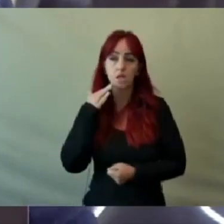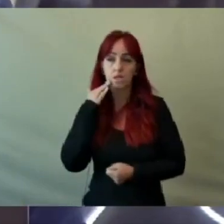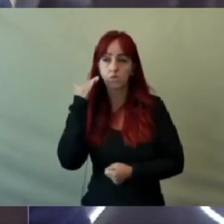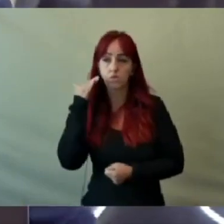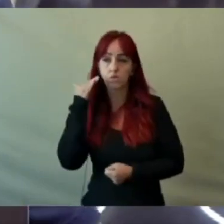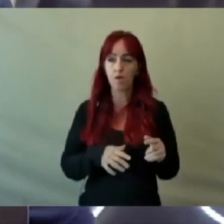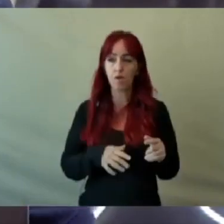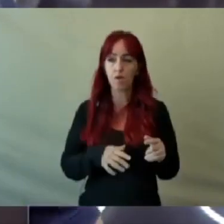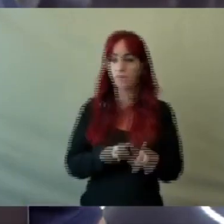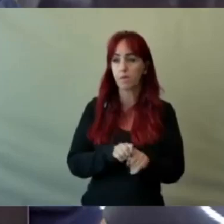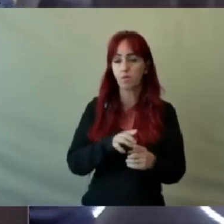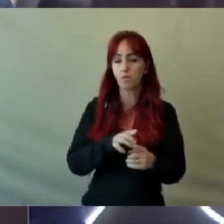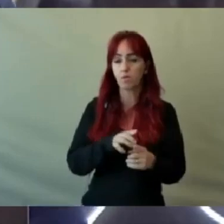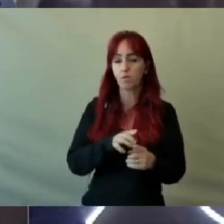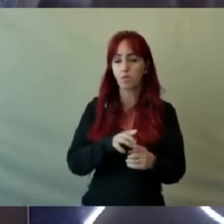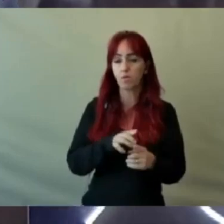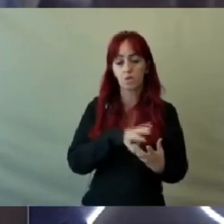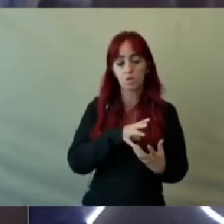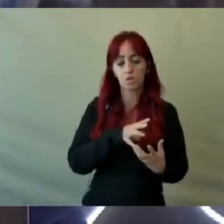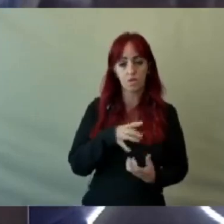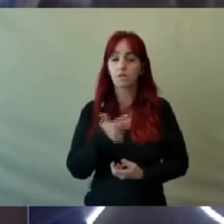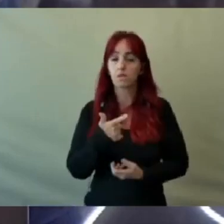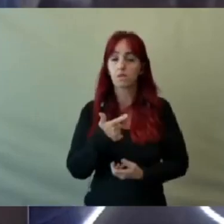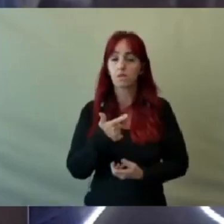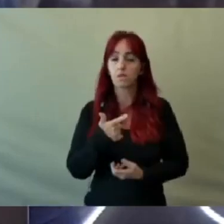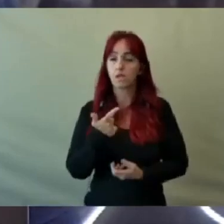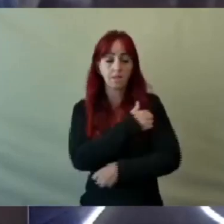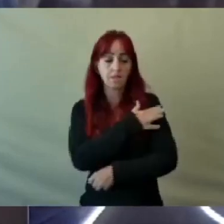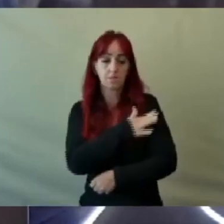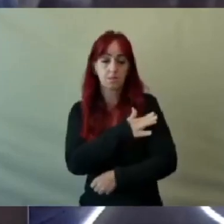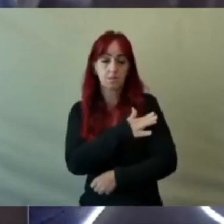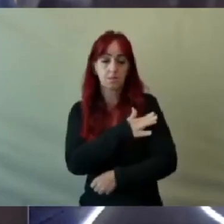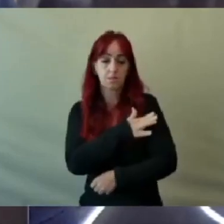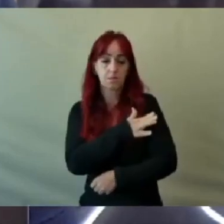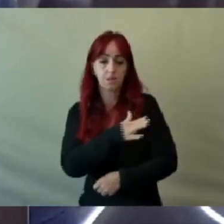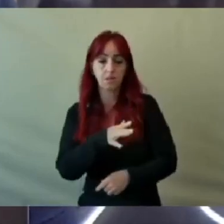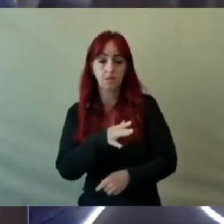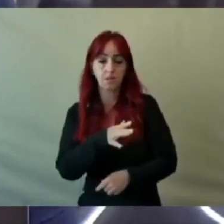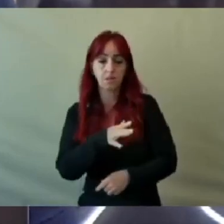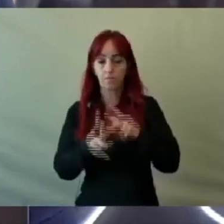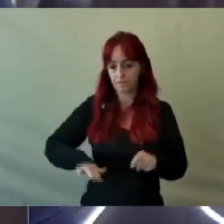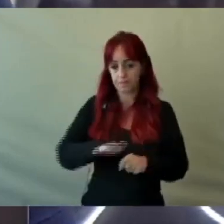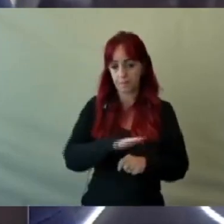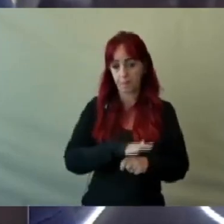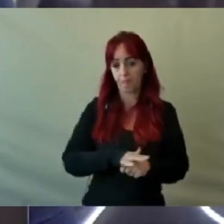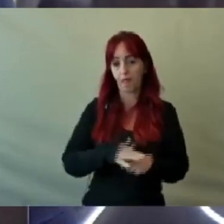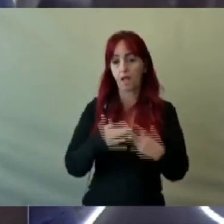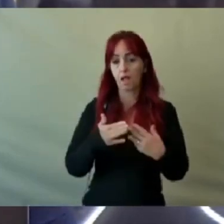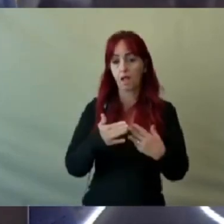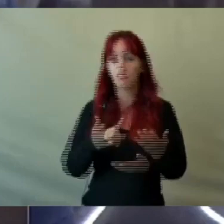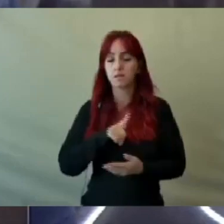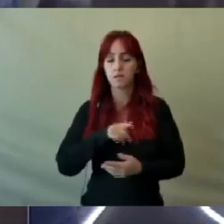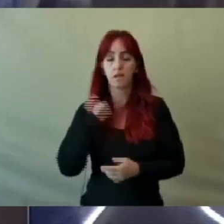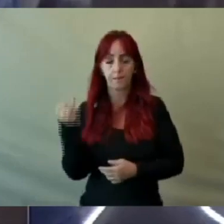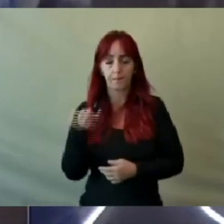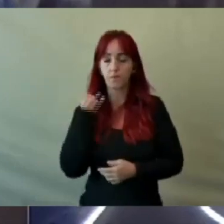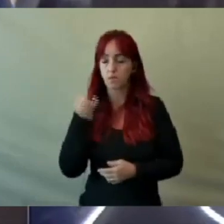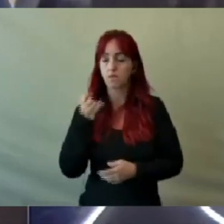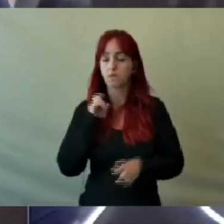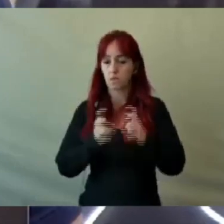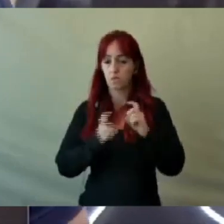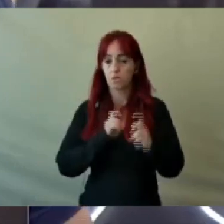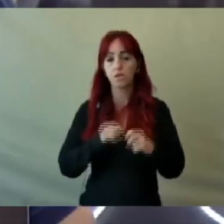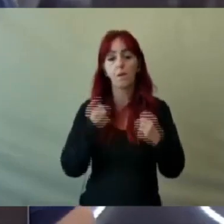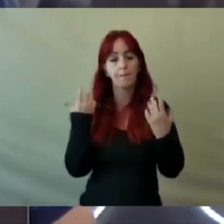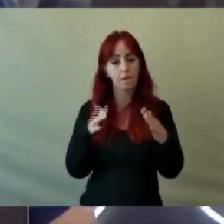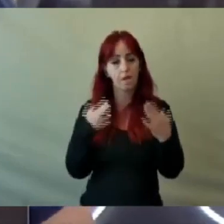discriminação com as pessoas em geral mas está muito rica parabéns estou achando sensacional a participação de todos aqui